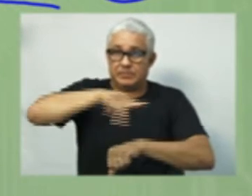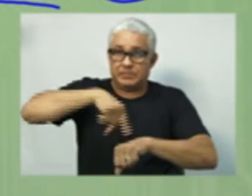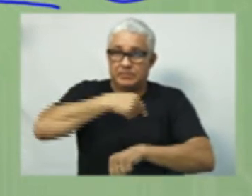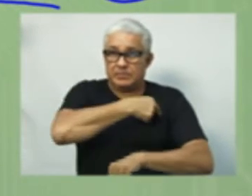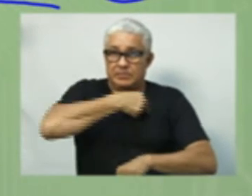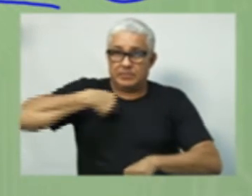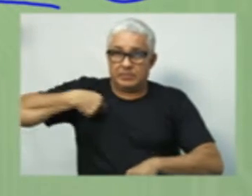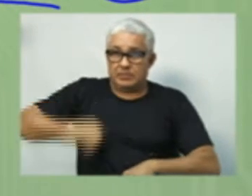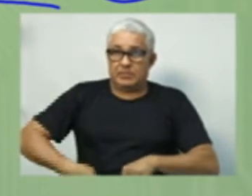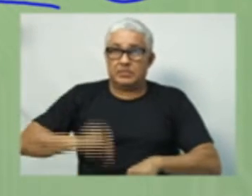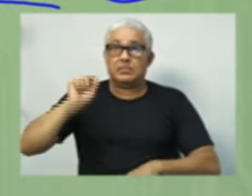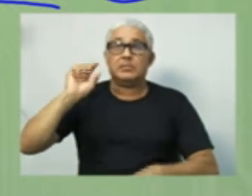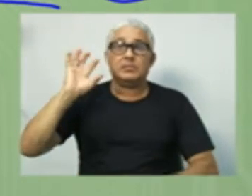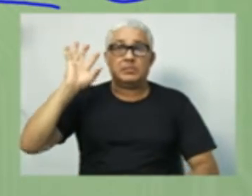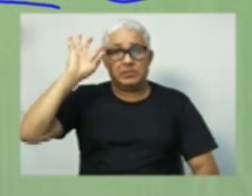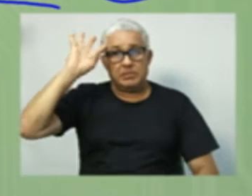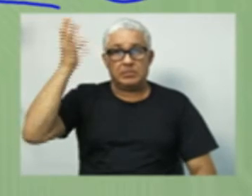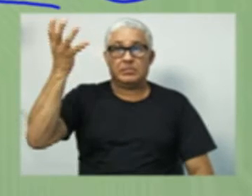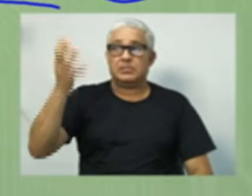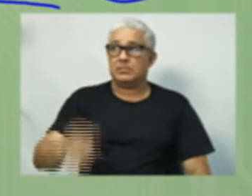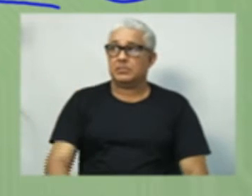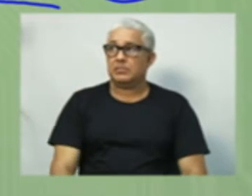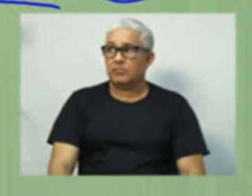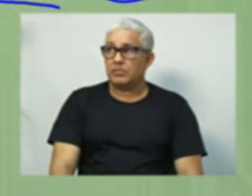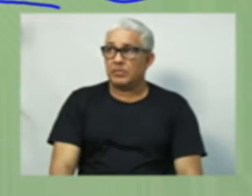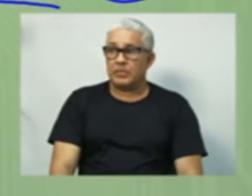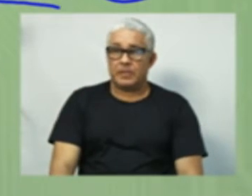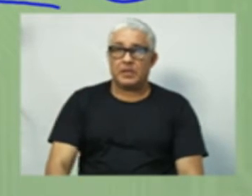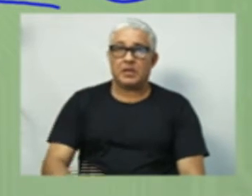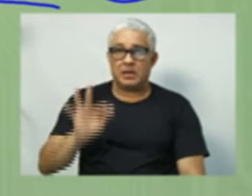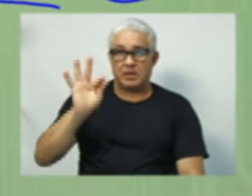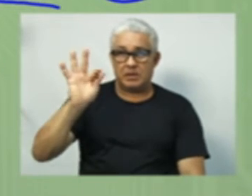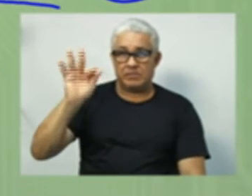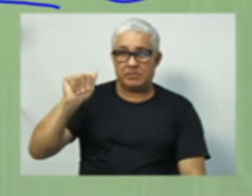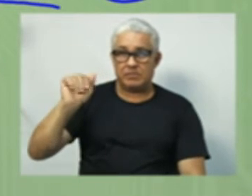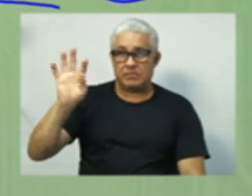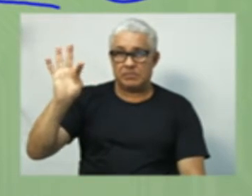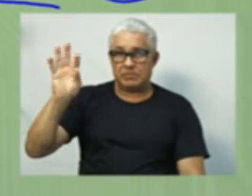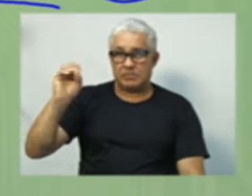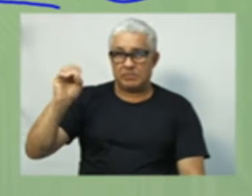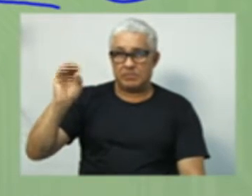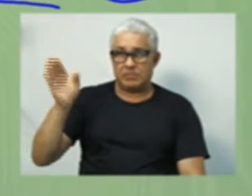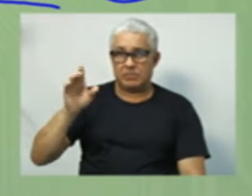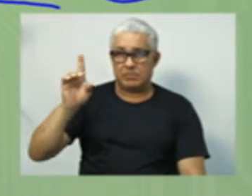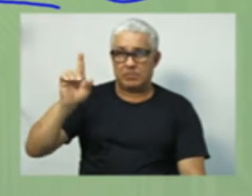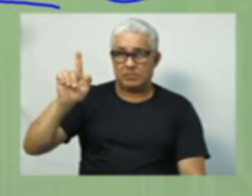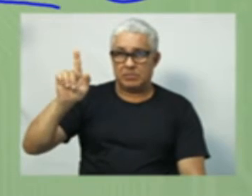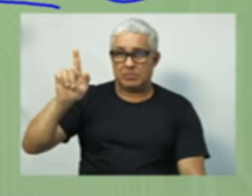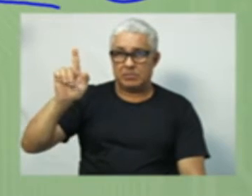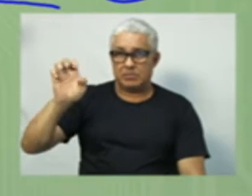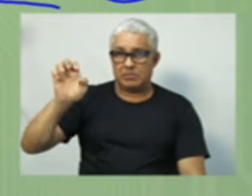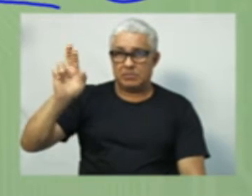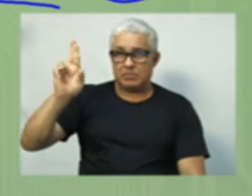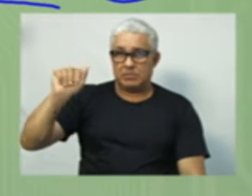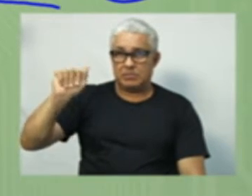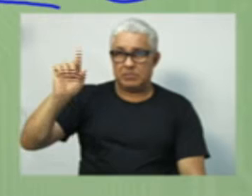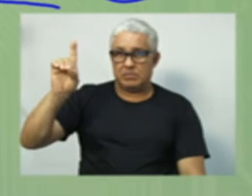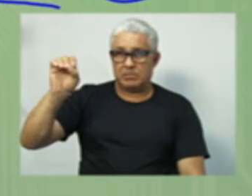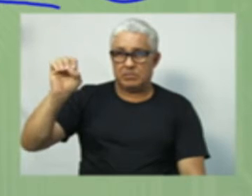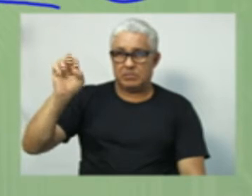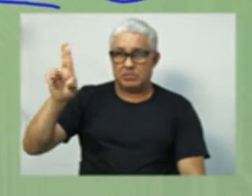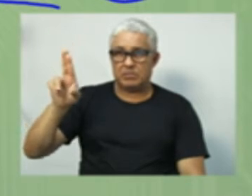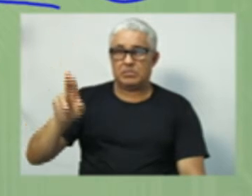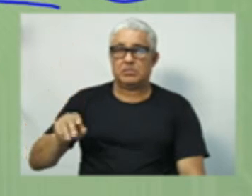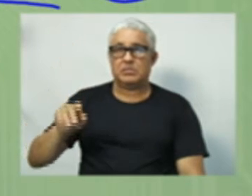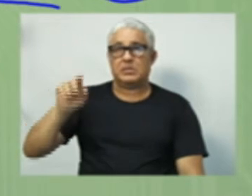quê? Aqui, vamos lá, vamos verificar aqui, ó. O fato gerador. Portanto,